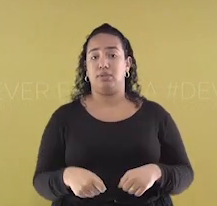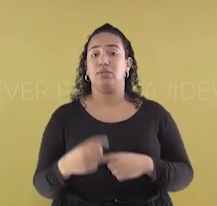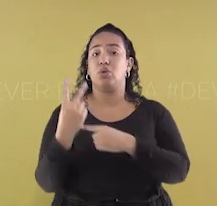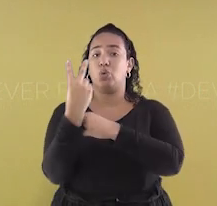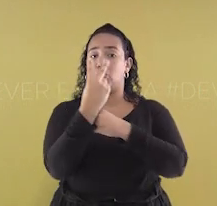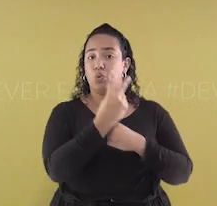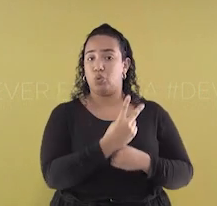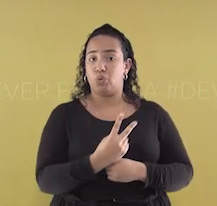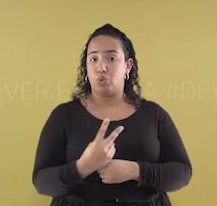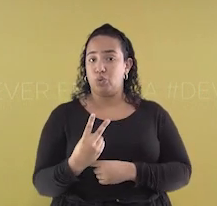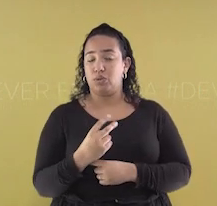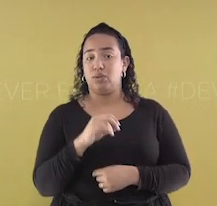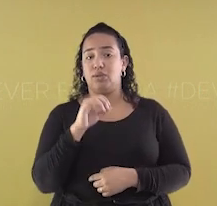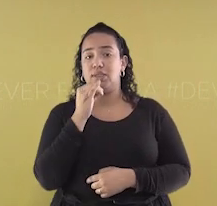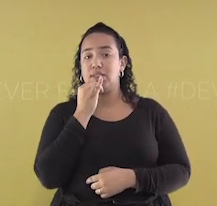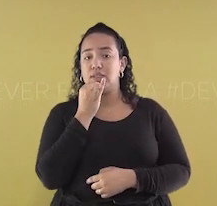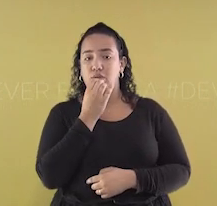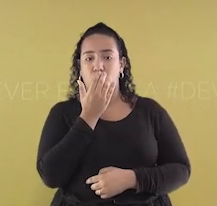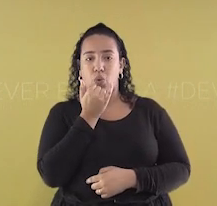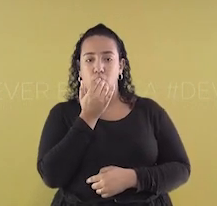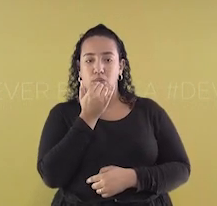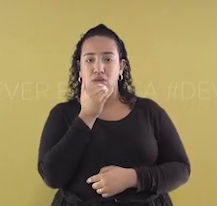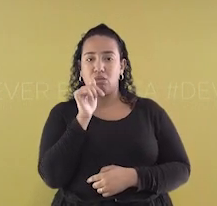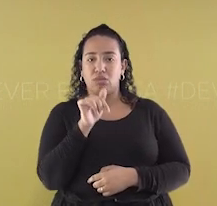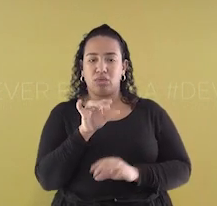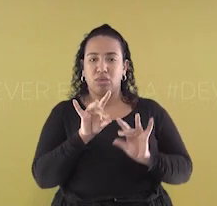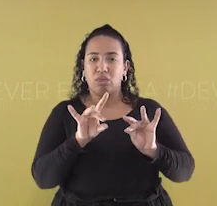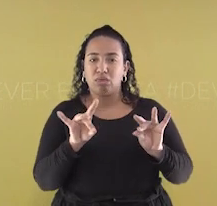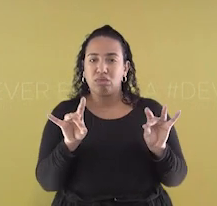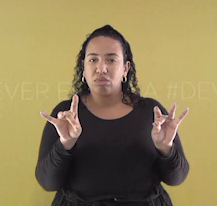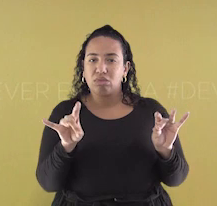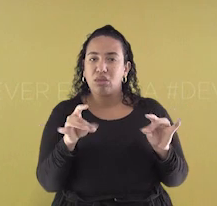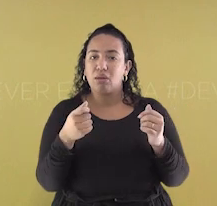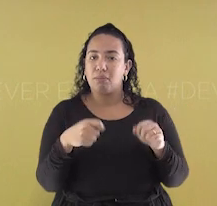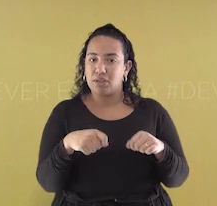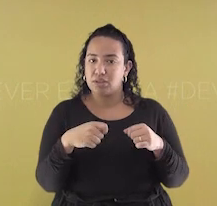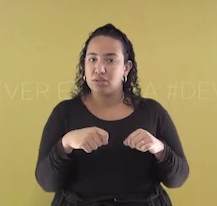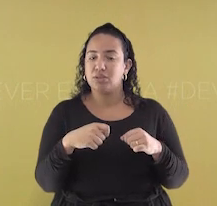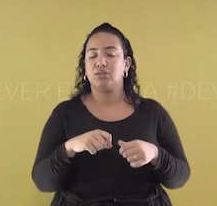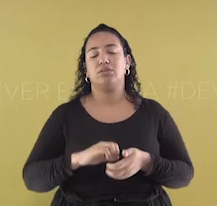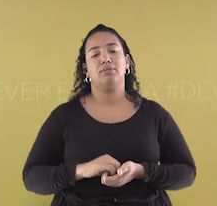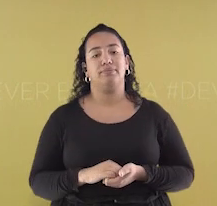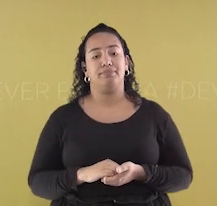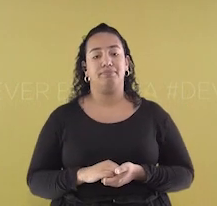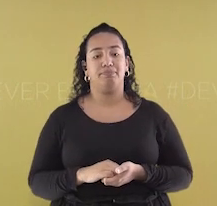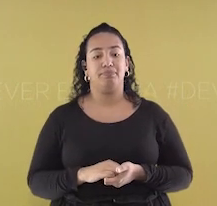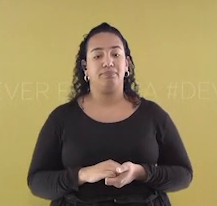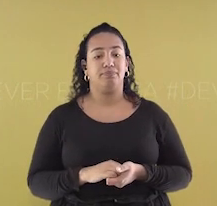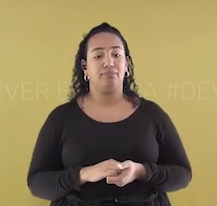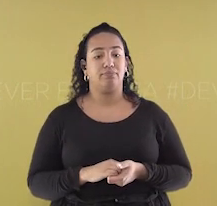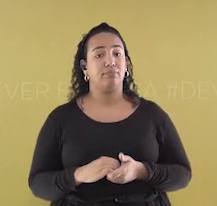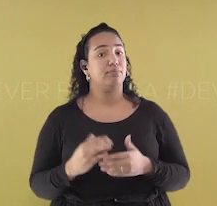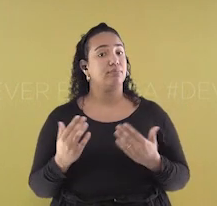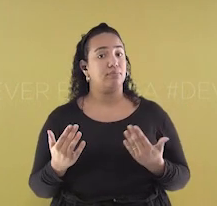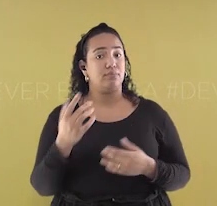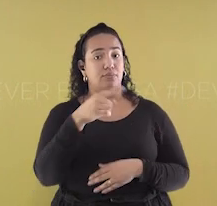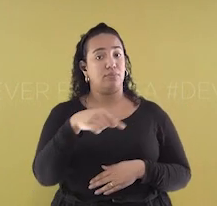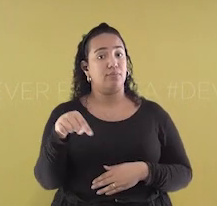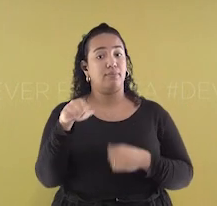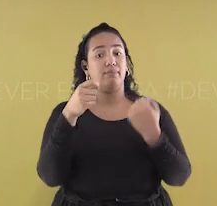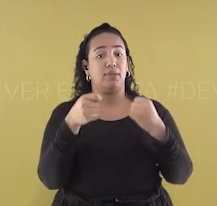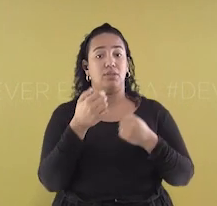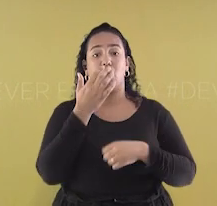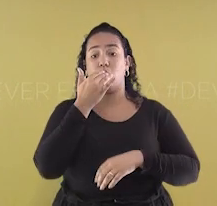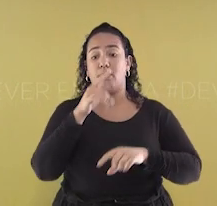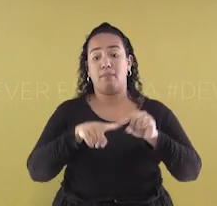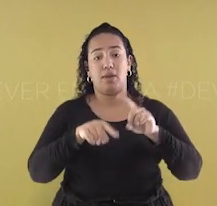cuidarmos para não comermos alimentos contaminados e sem a limpeza deles antes dos consumos, ok? Então, higienizem